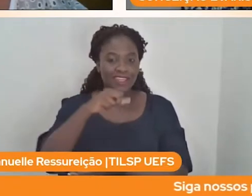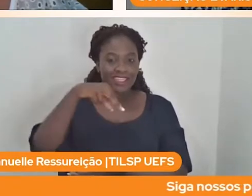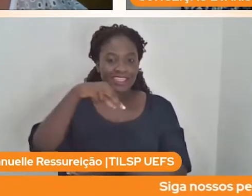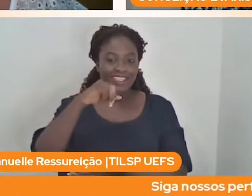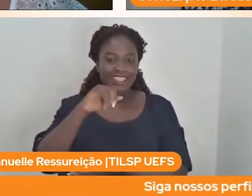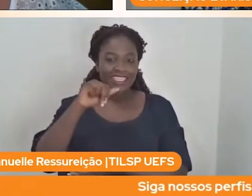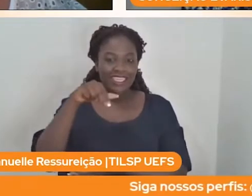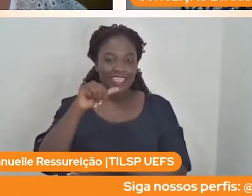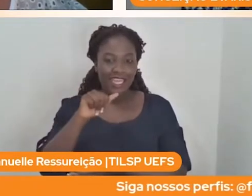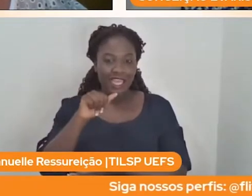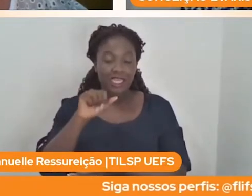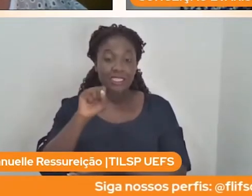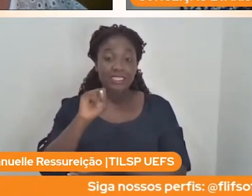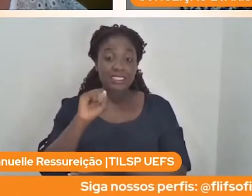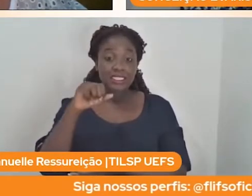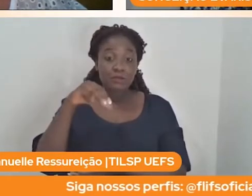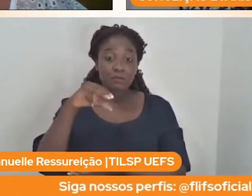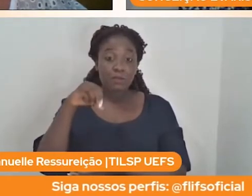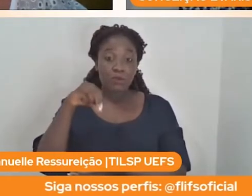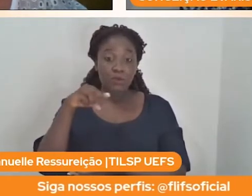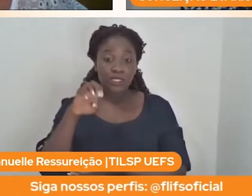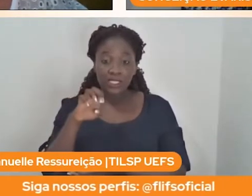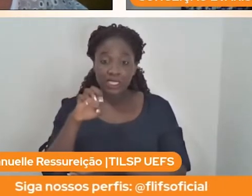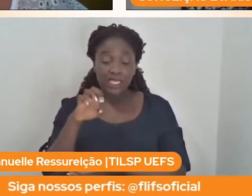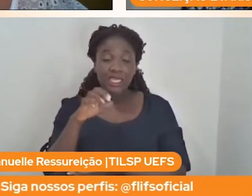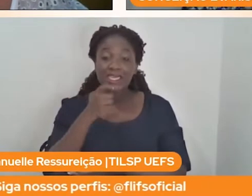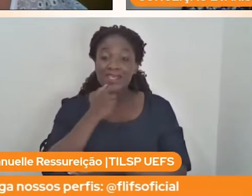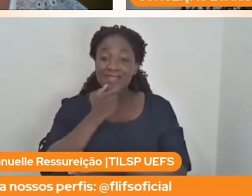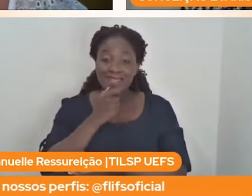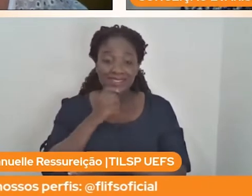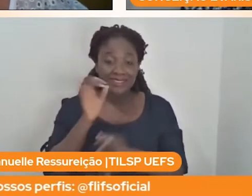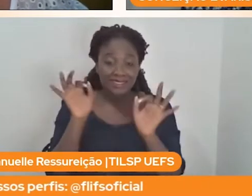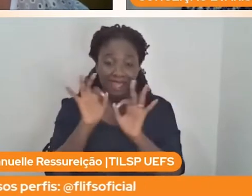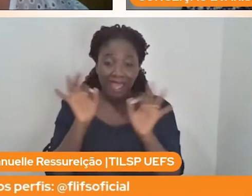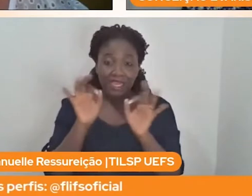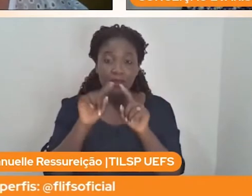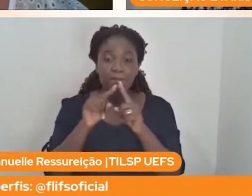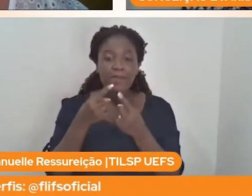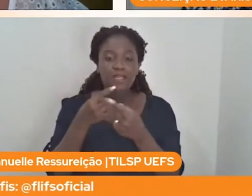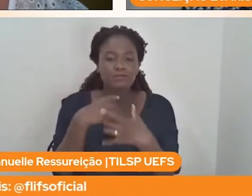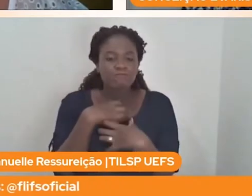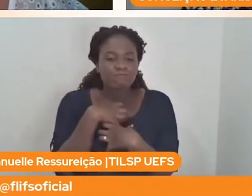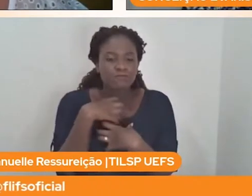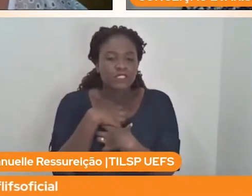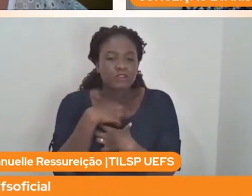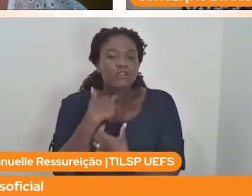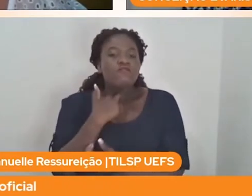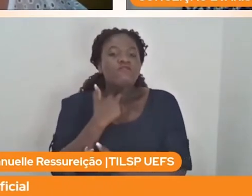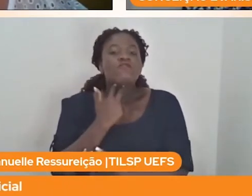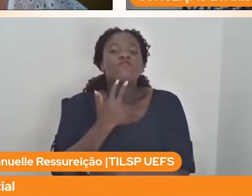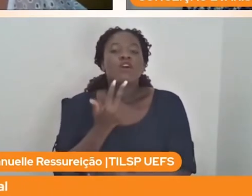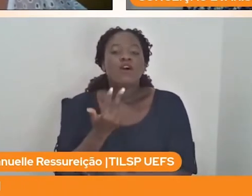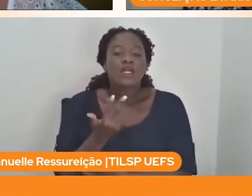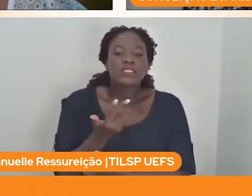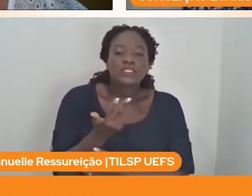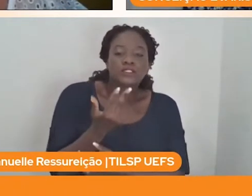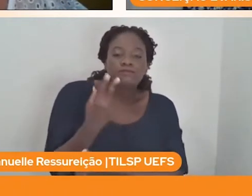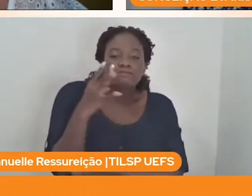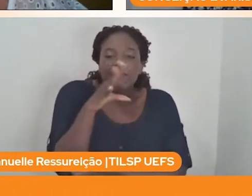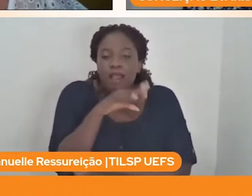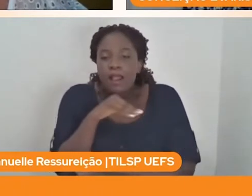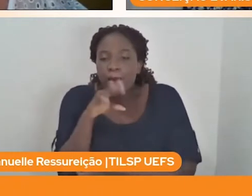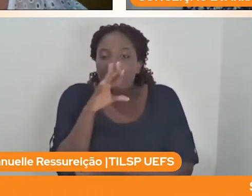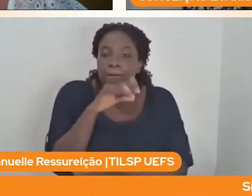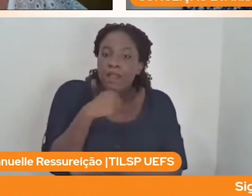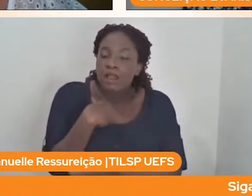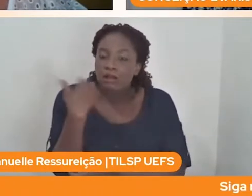de inglês, mas só a interpretação de Nina já me convence, né? Já me chama.